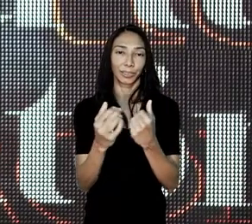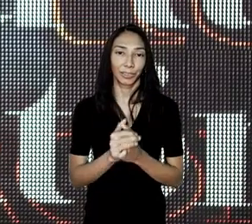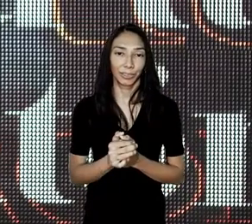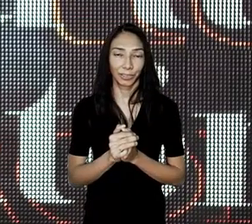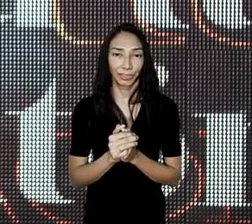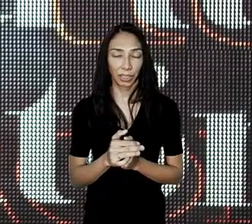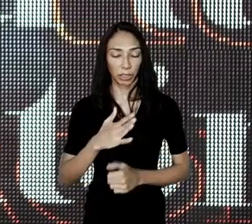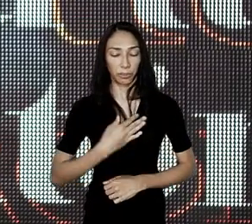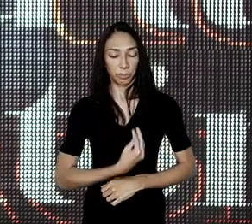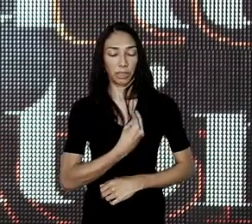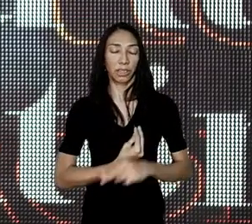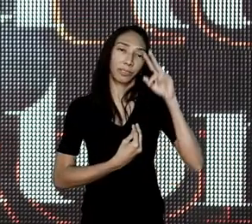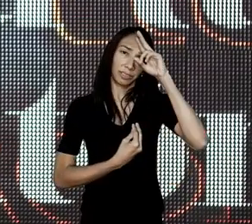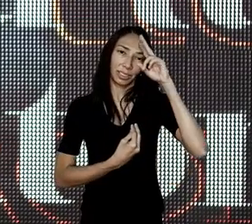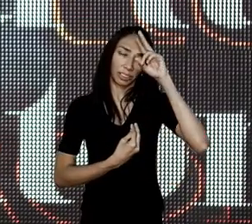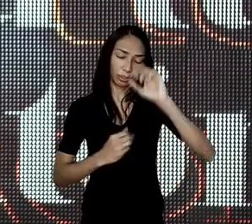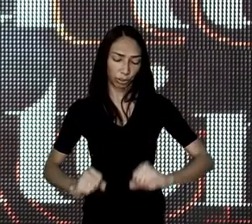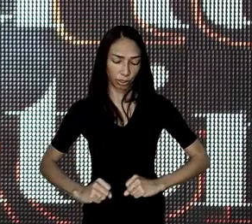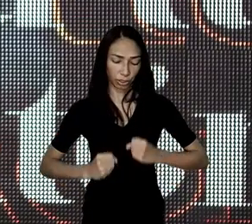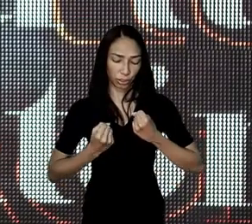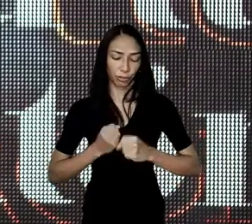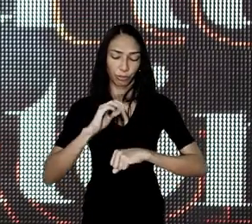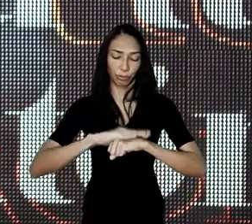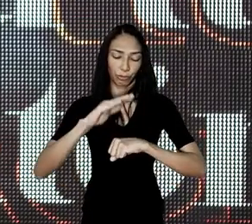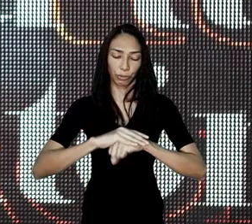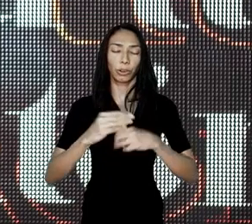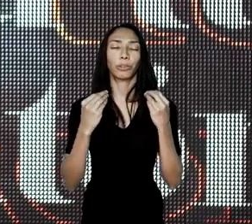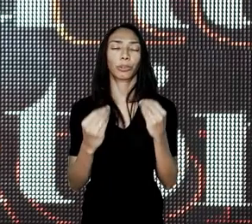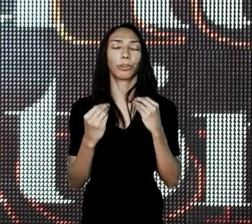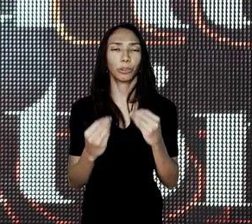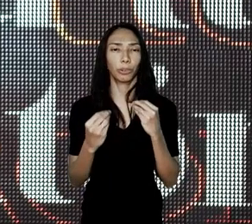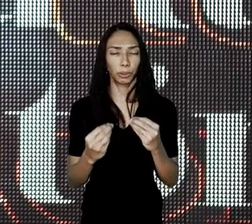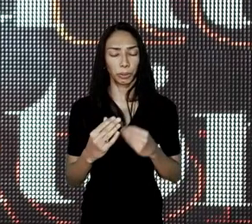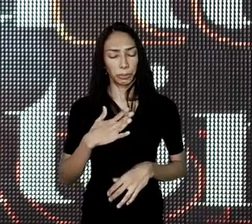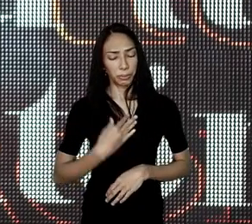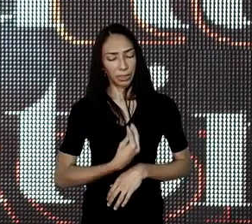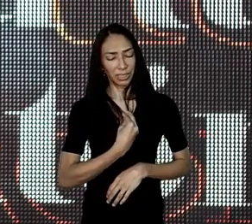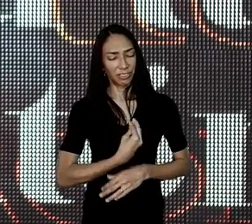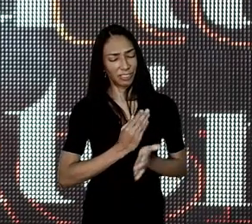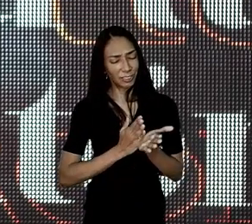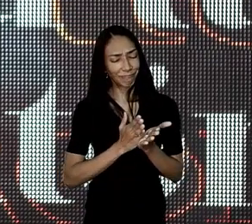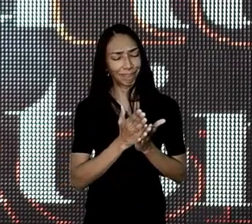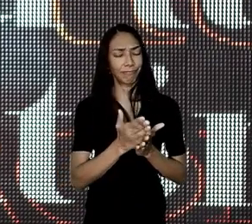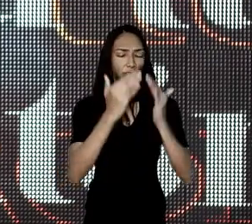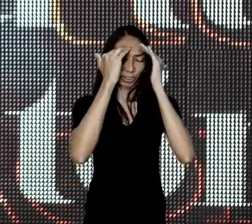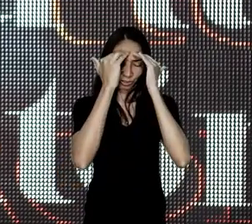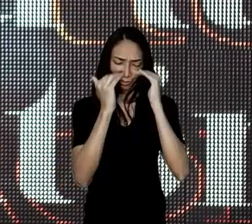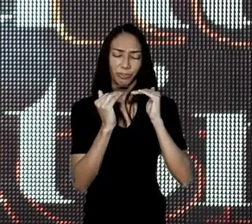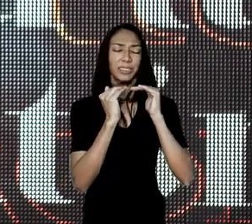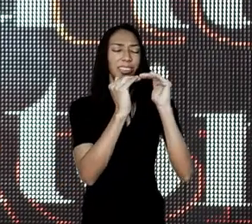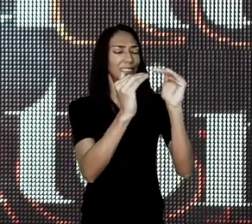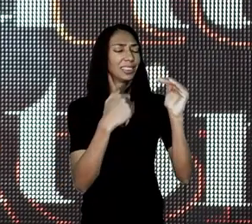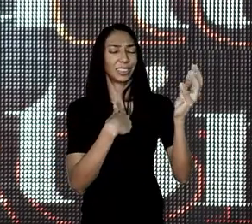construtor da minha história? Nós queremos, Senhor, construir a nossa história em Ti. Como nós cantamos